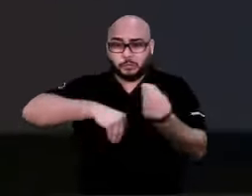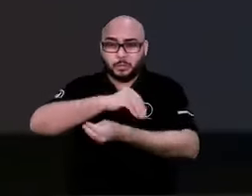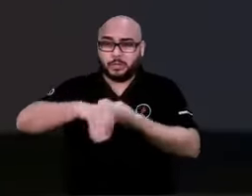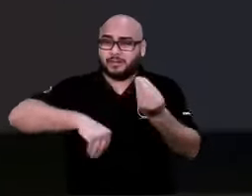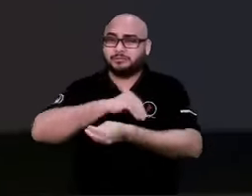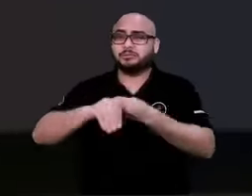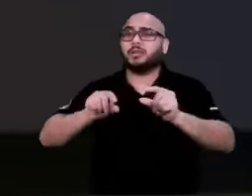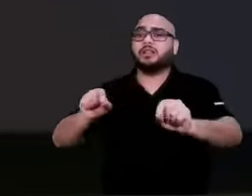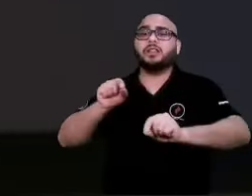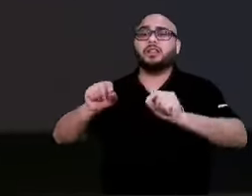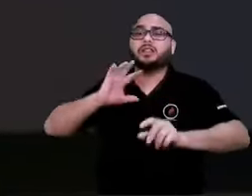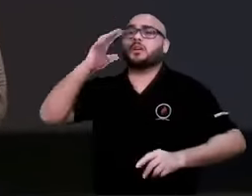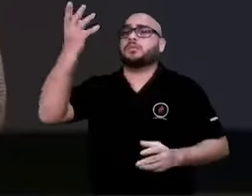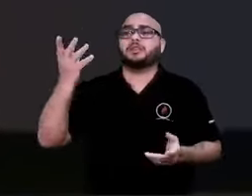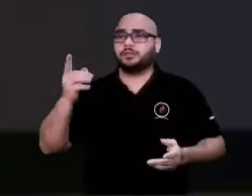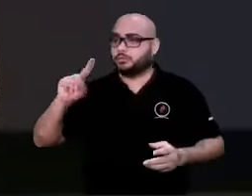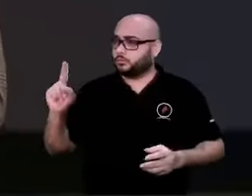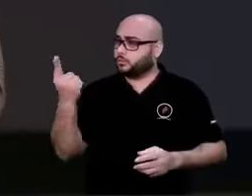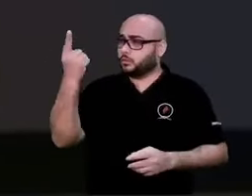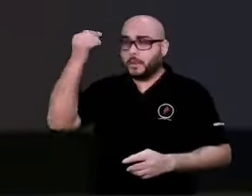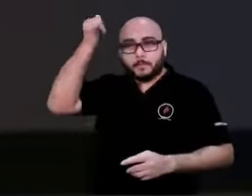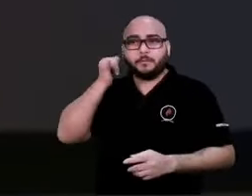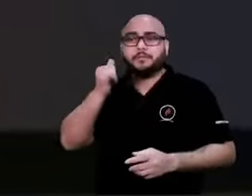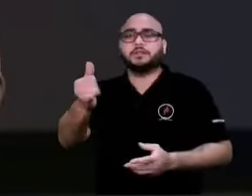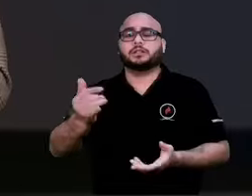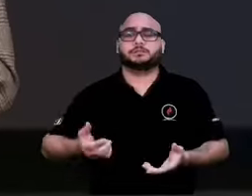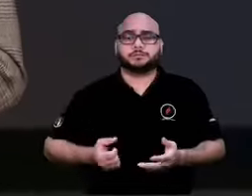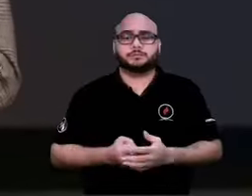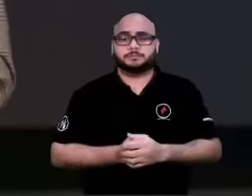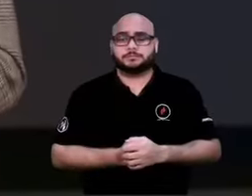ali? Um profeta.